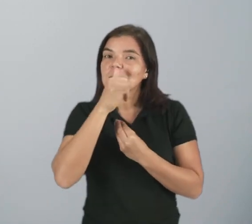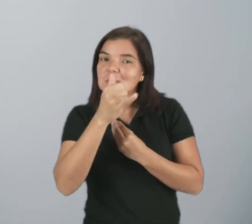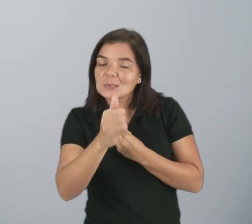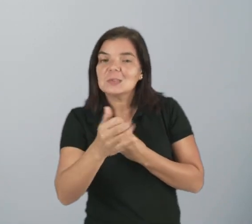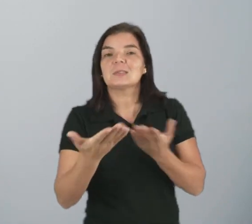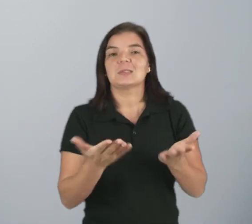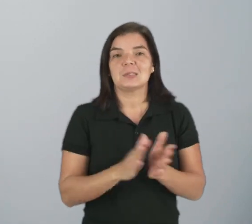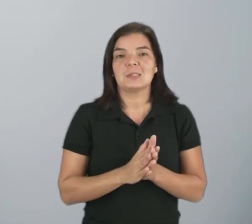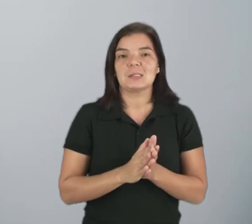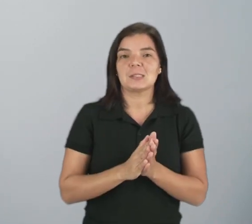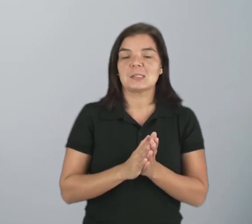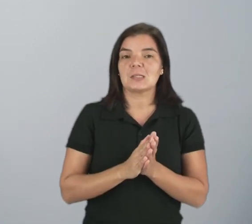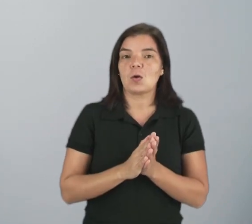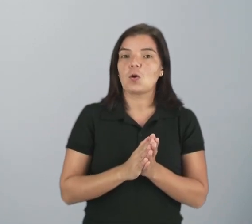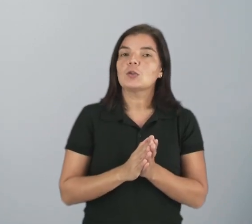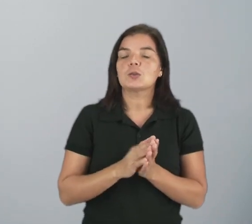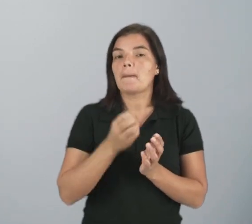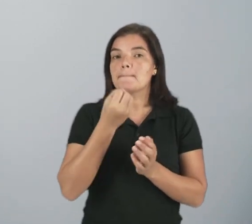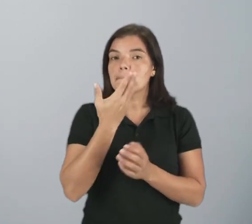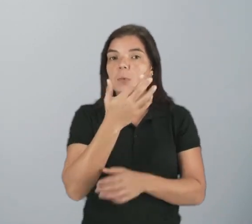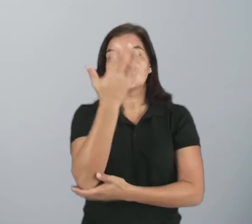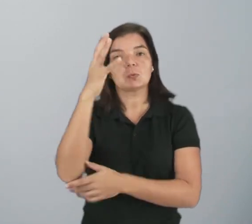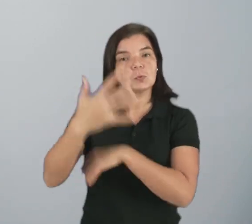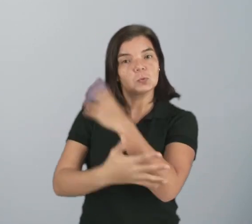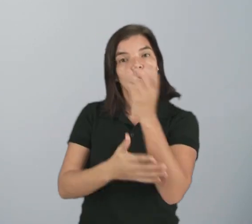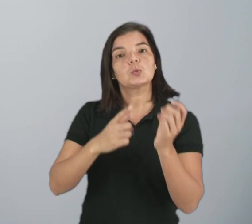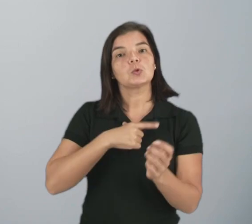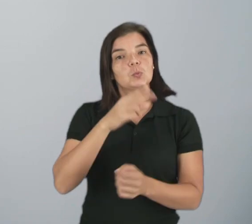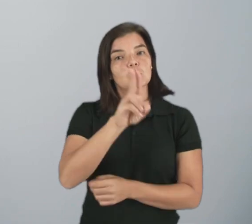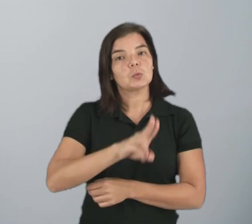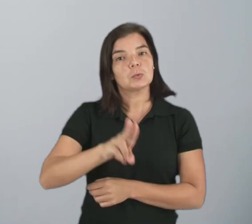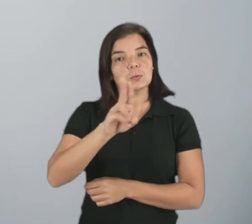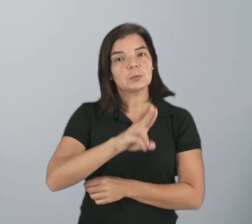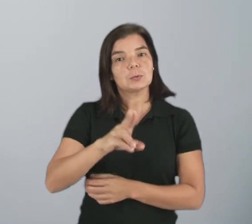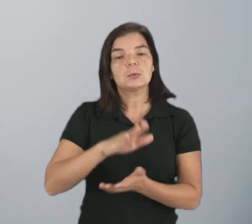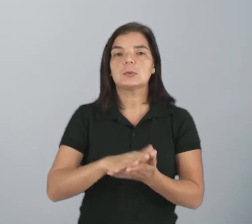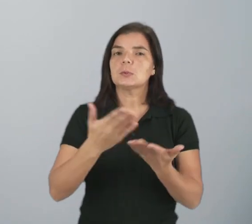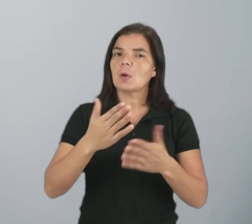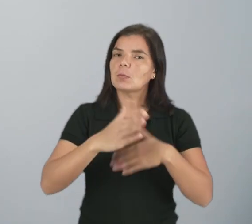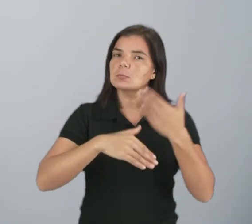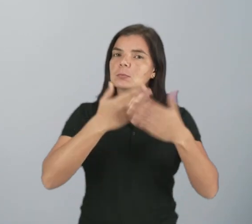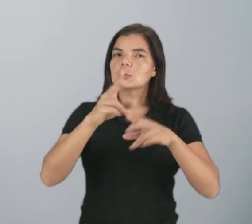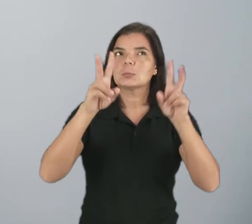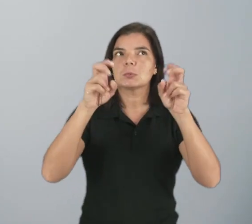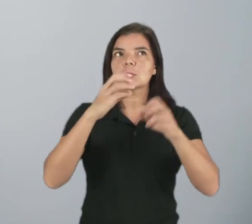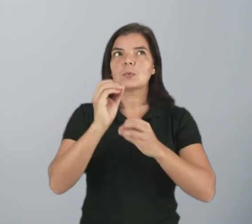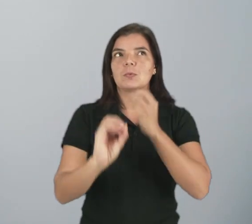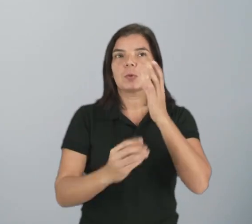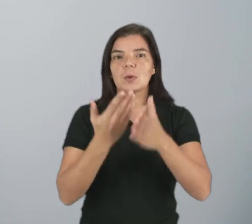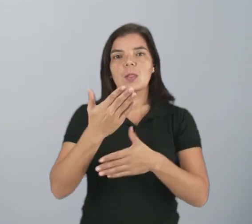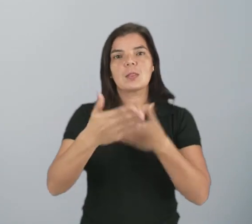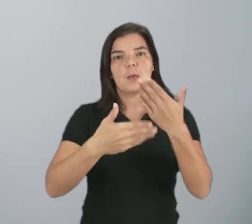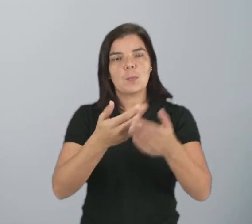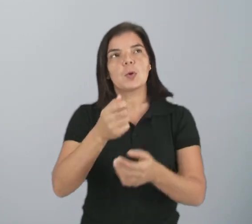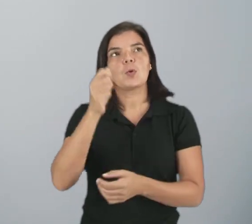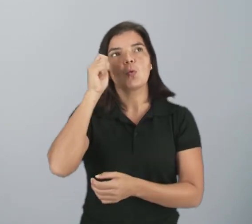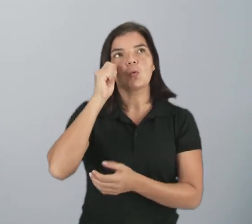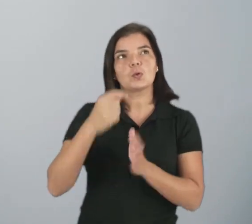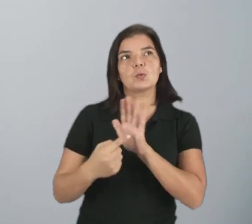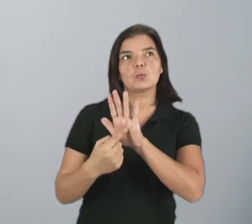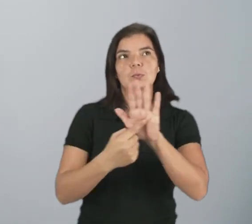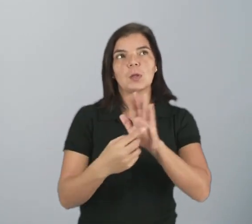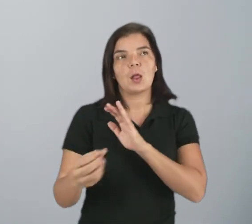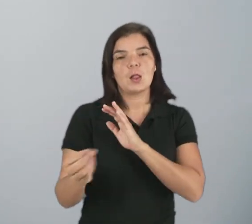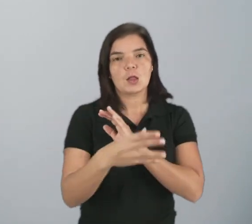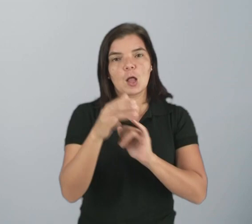energia muito mais ecológicas nós teríamos para utilizar. Então a progressão temática vai ocorrendo à medida que o autor vai